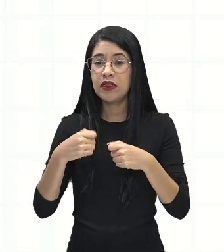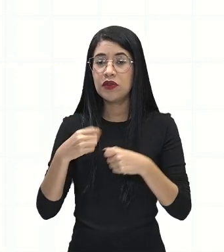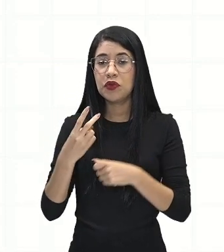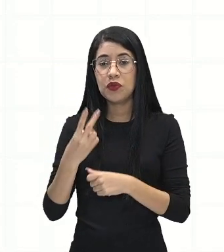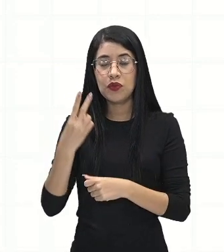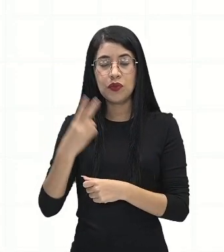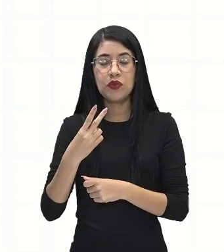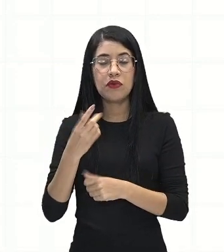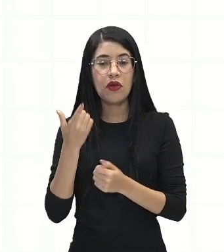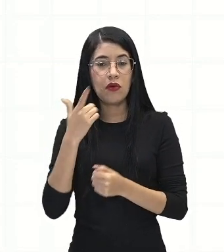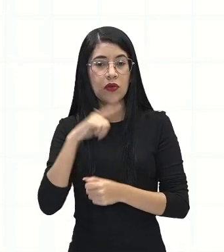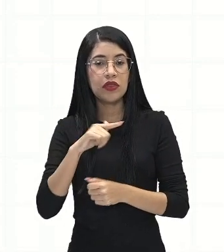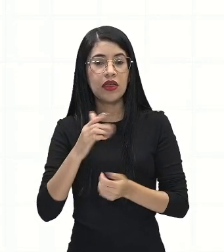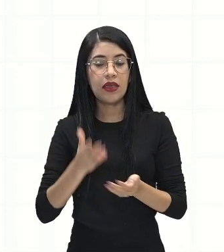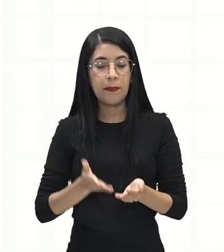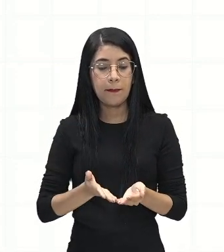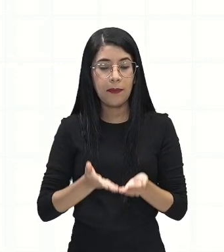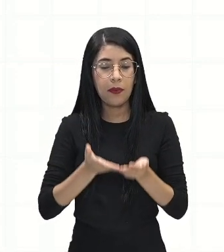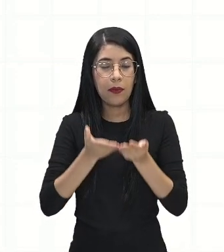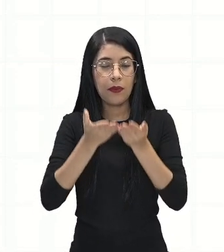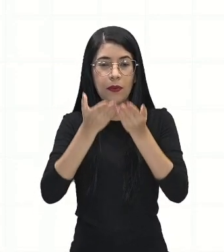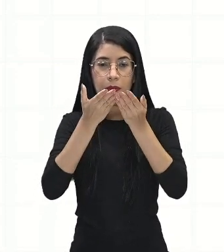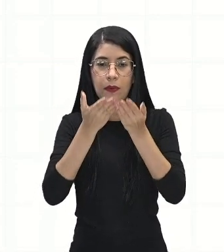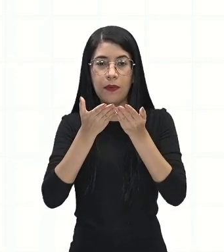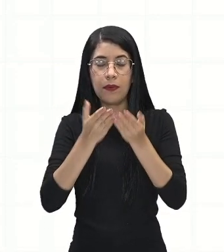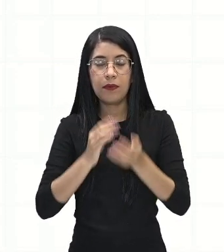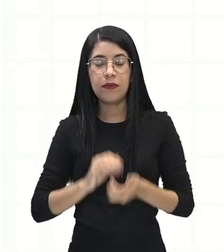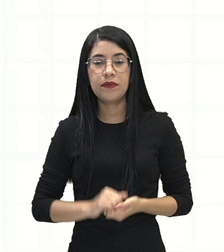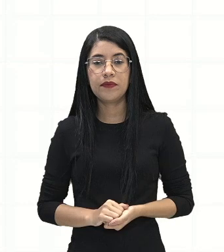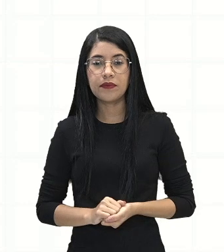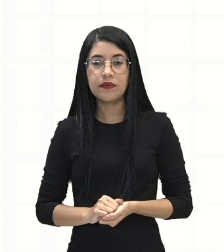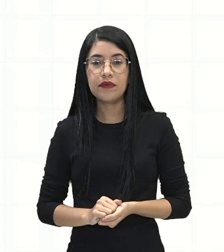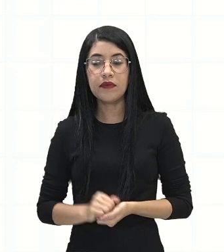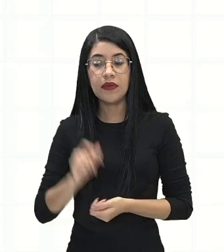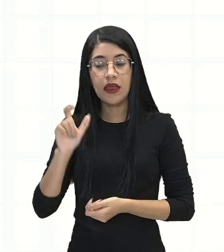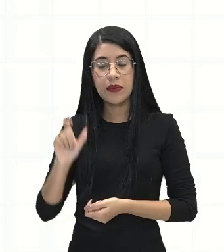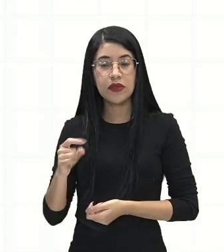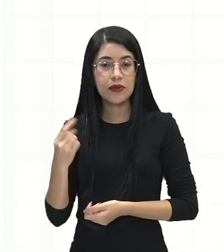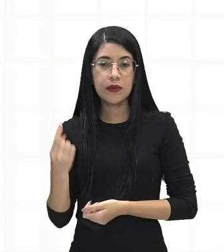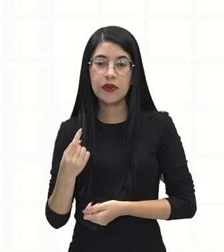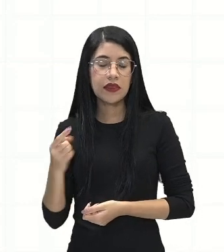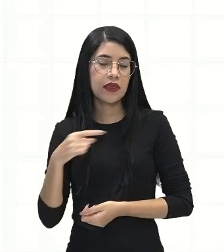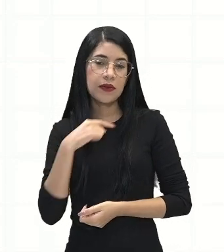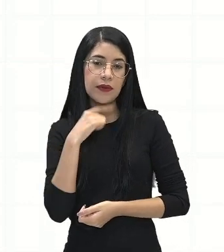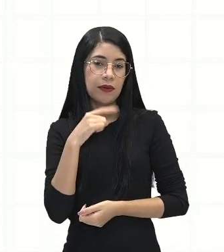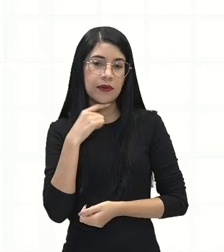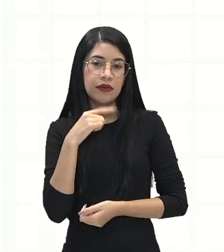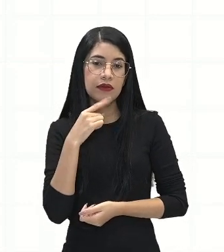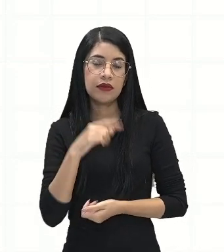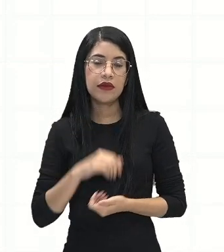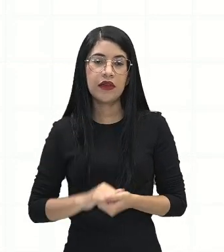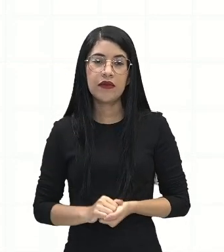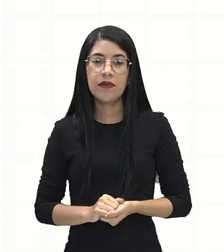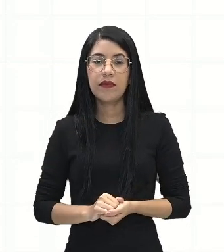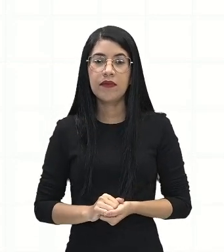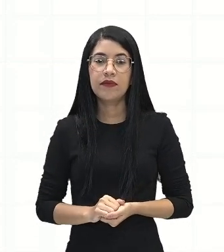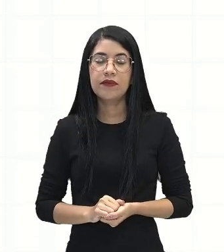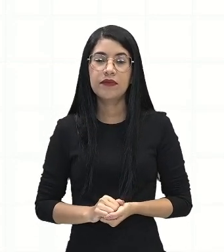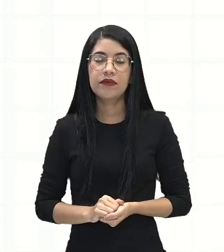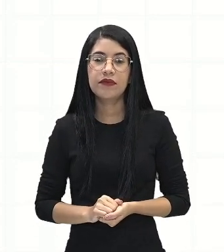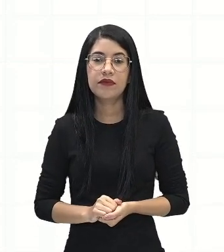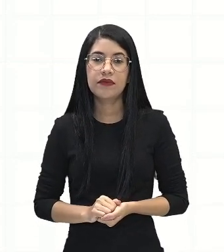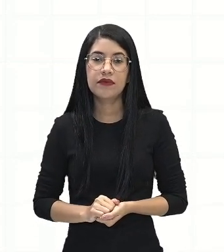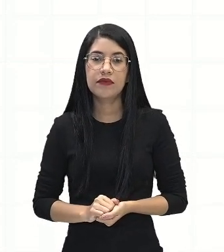mais para suspender esse objeto que é tão pesado, né? Que um ser humano comum não conseguiria fazer de uma forma mais